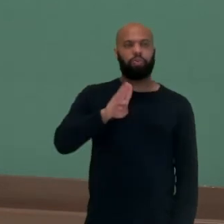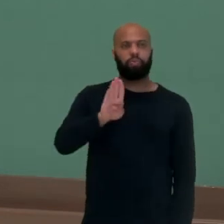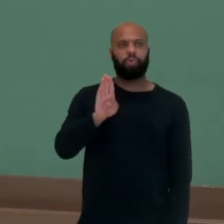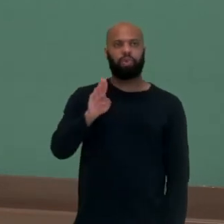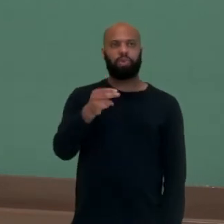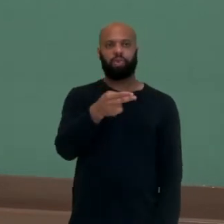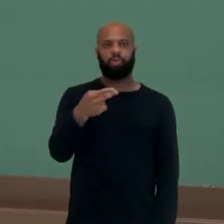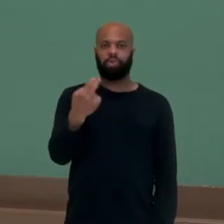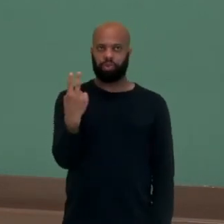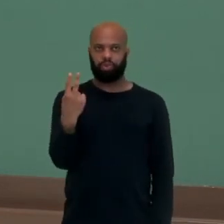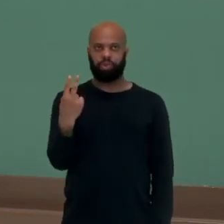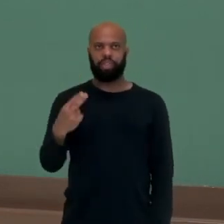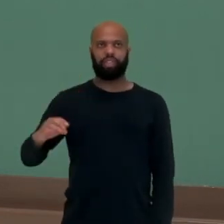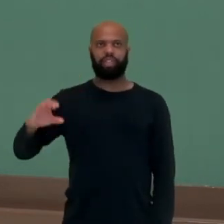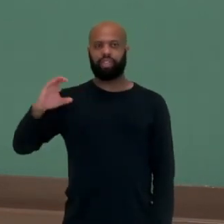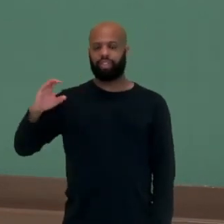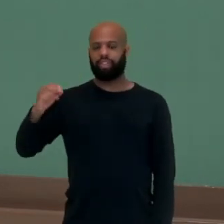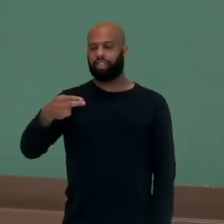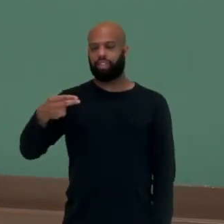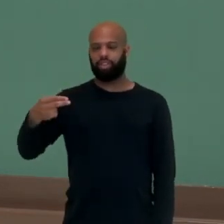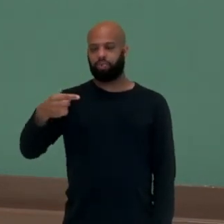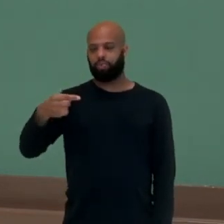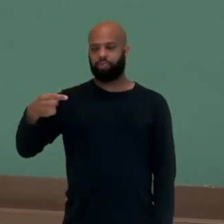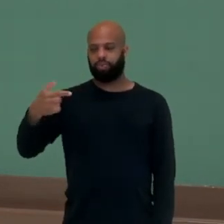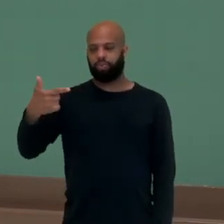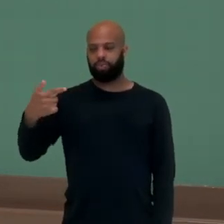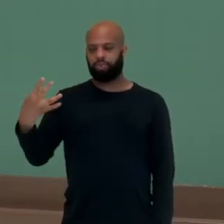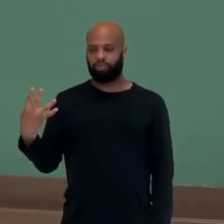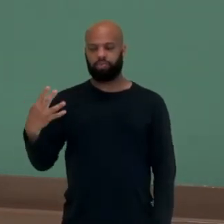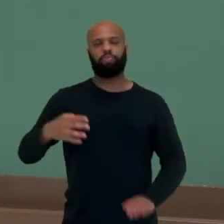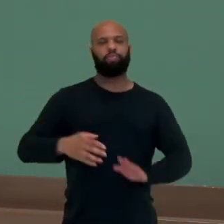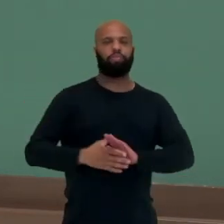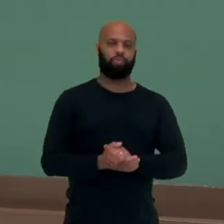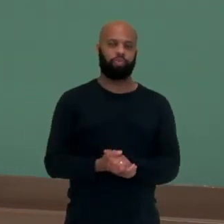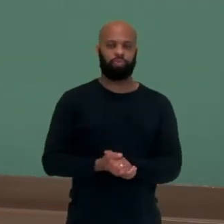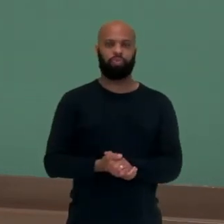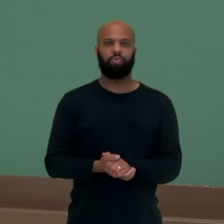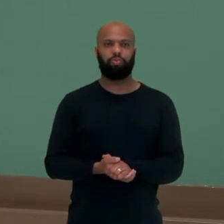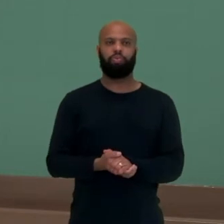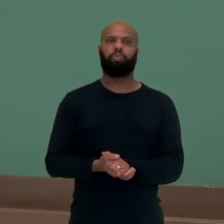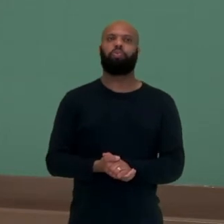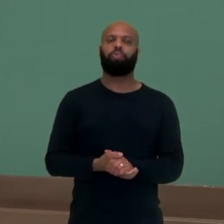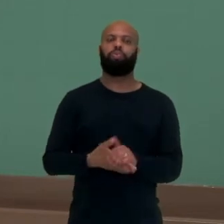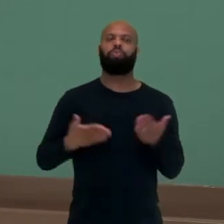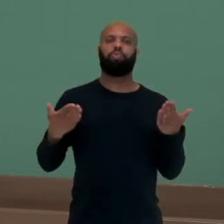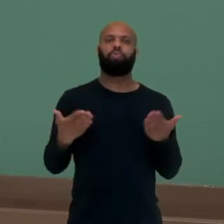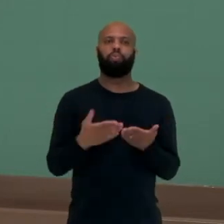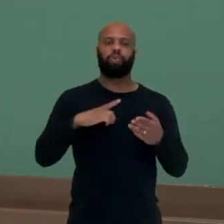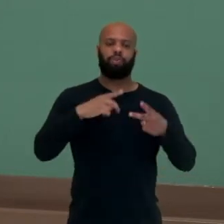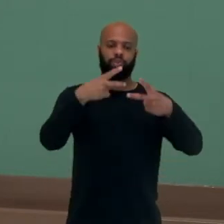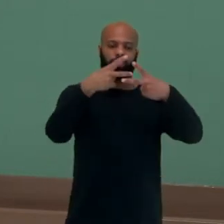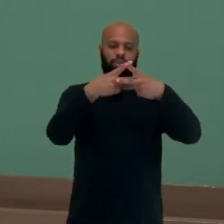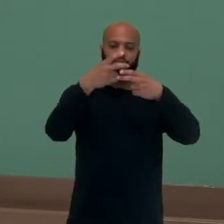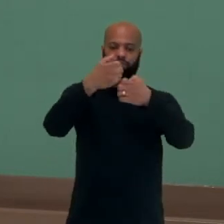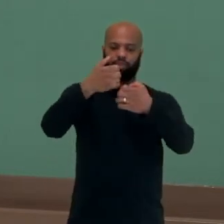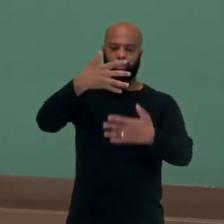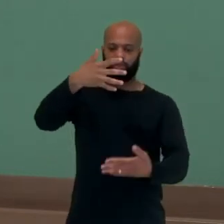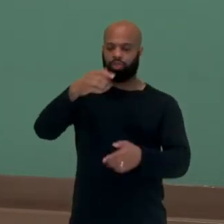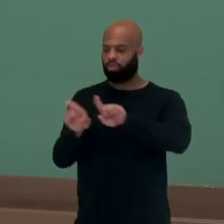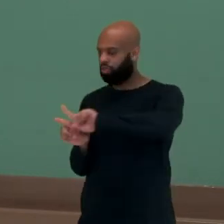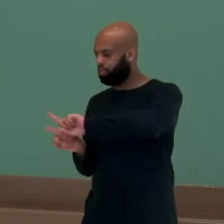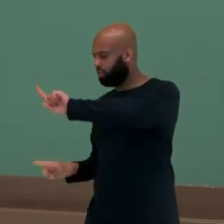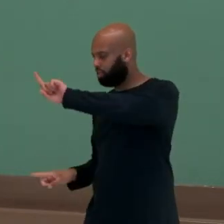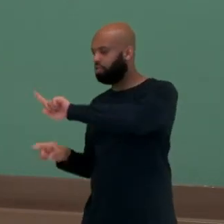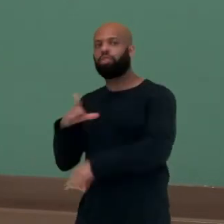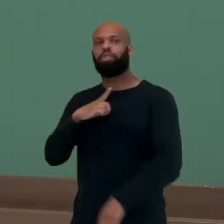B vale 2 e o valor de C vale menos 24. E a fórmula de Bhaskara está aqui. Então eu vou